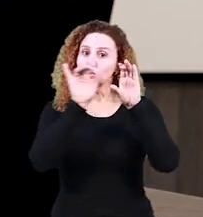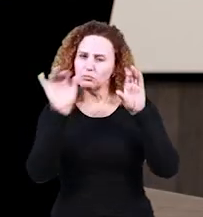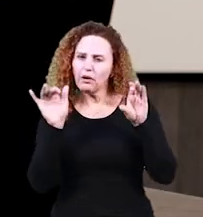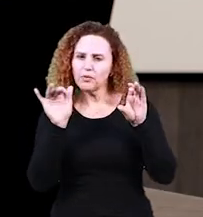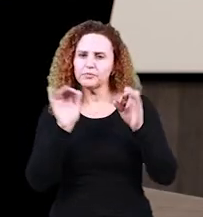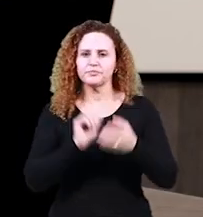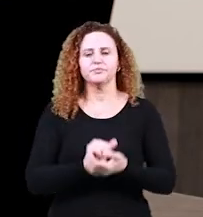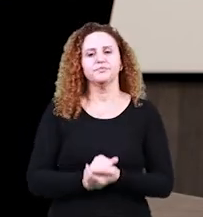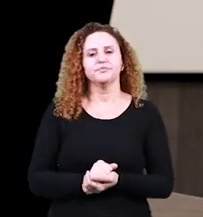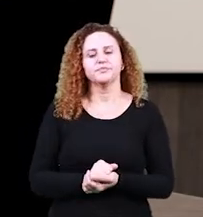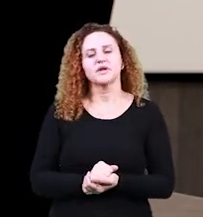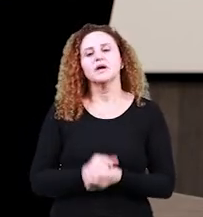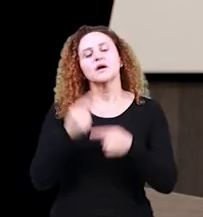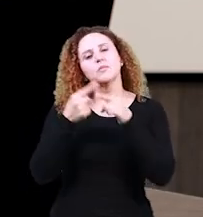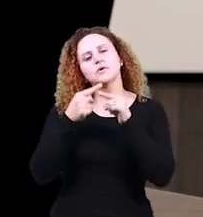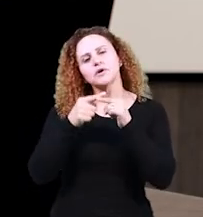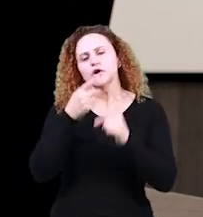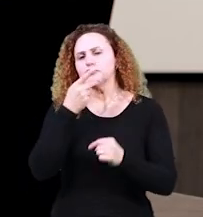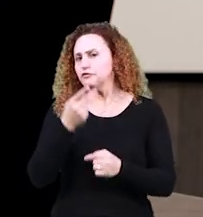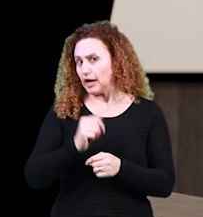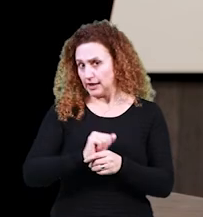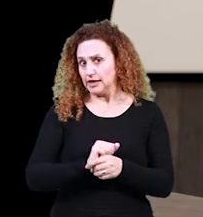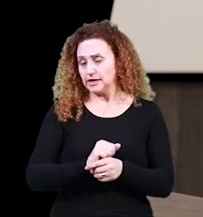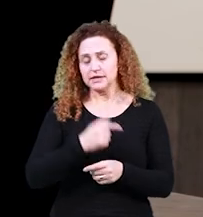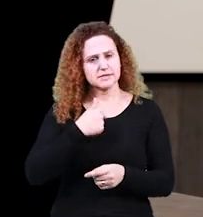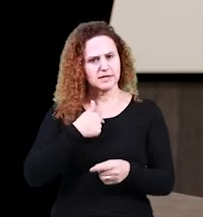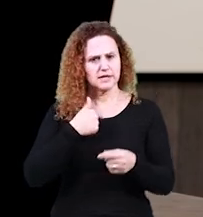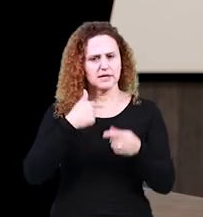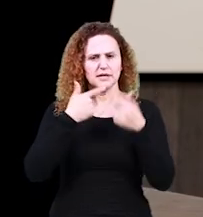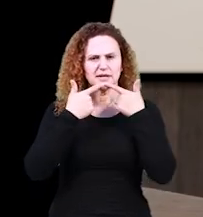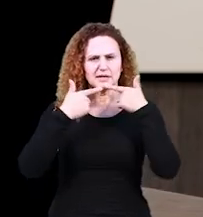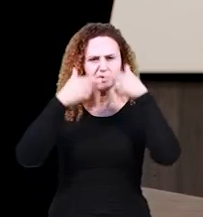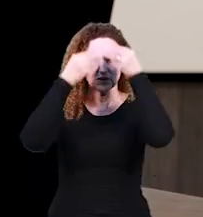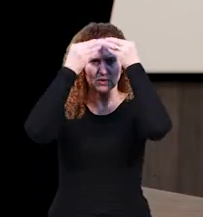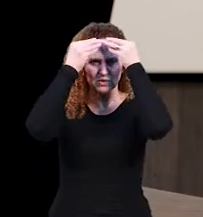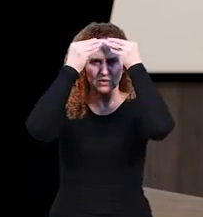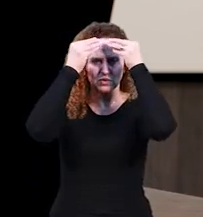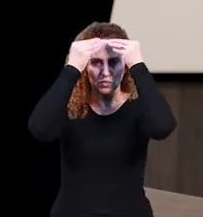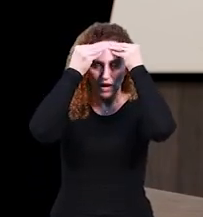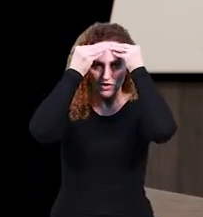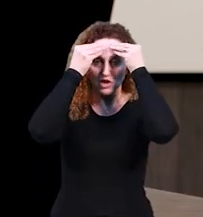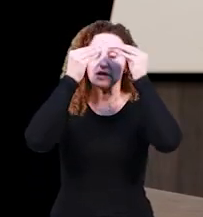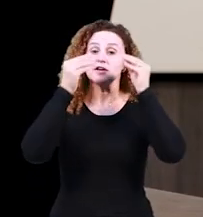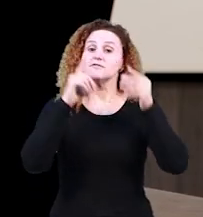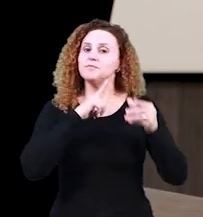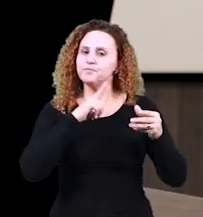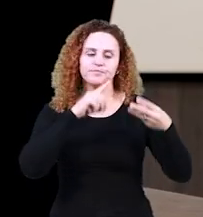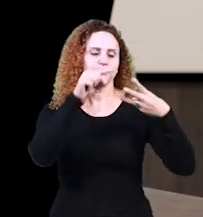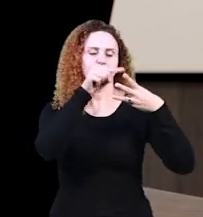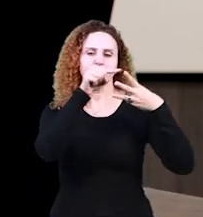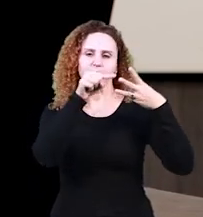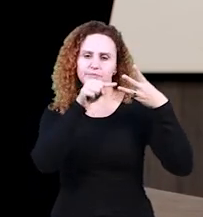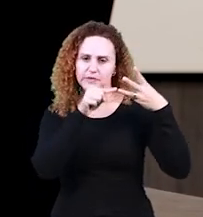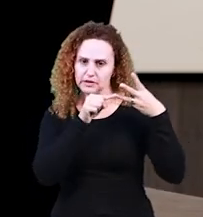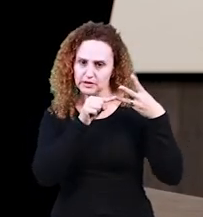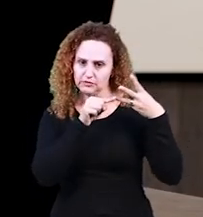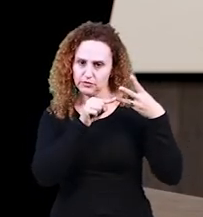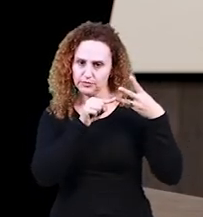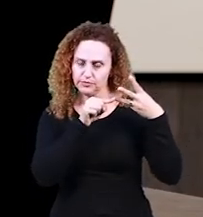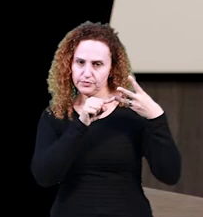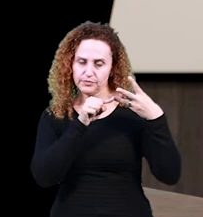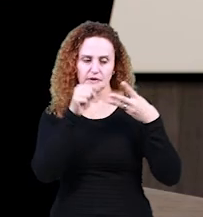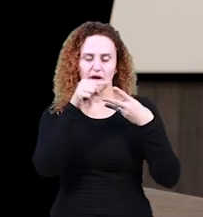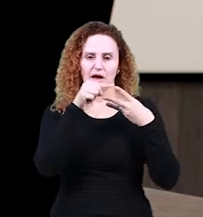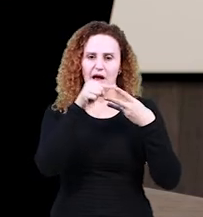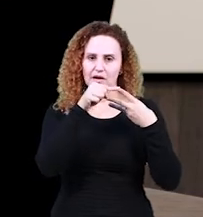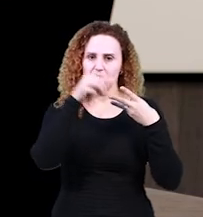falei na aula anterior quando a gente pega uma gramática tradicional nós vamos encontrar três níveis de análise linguística